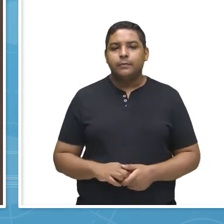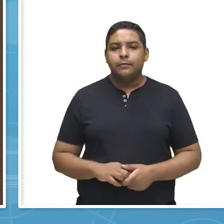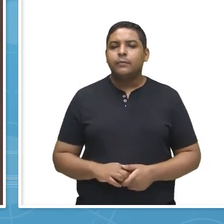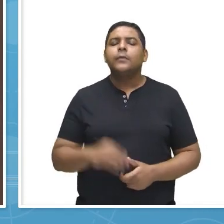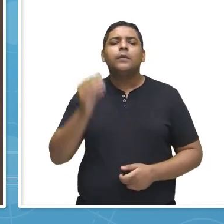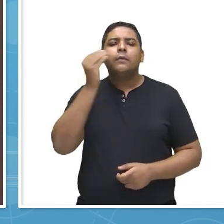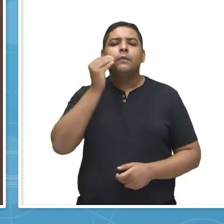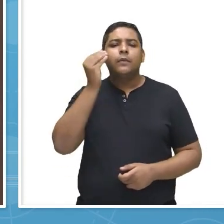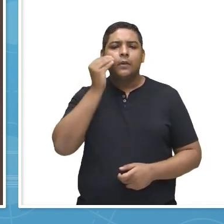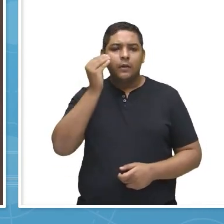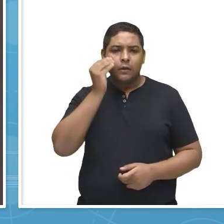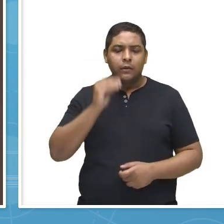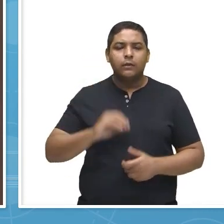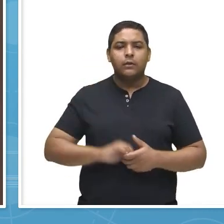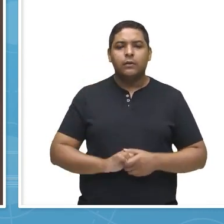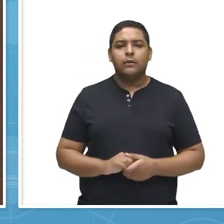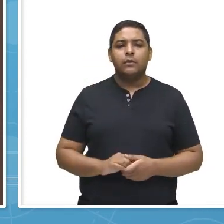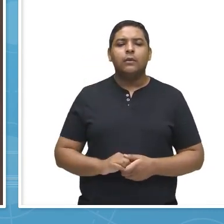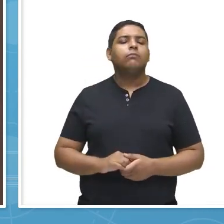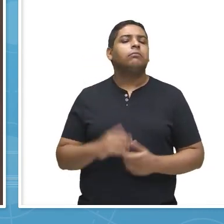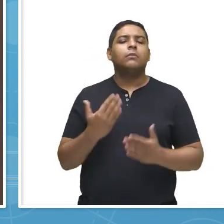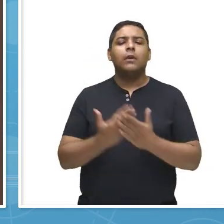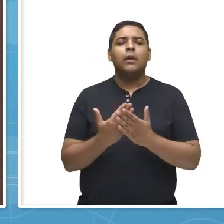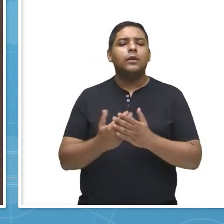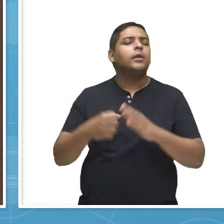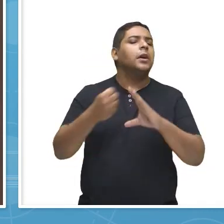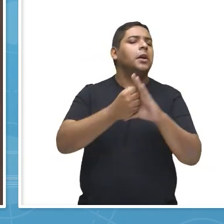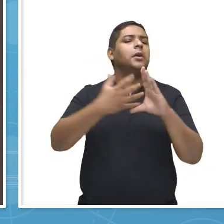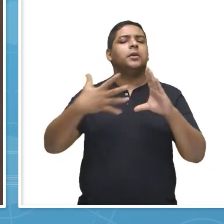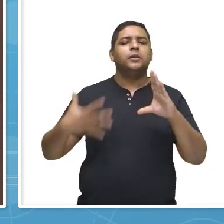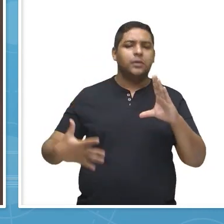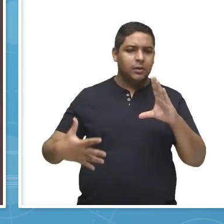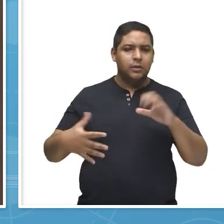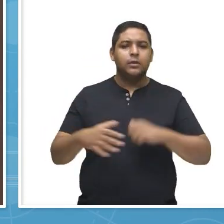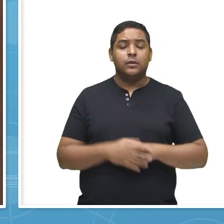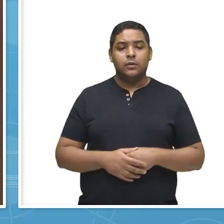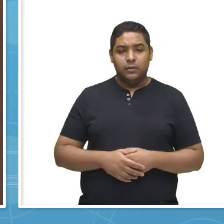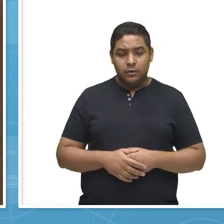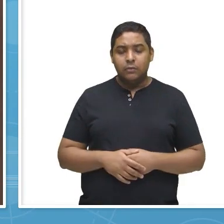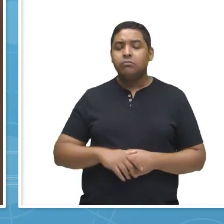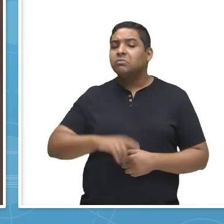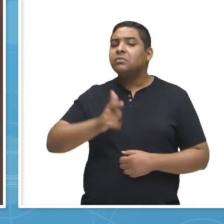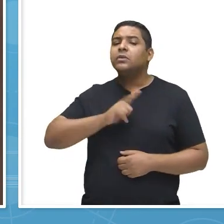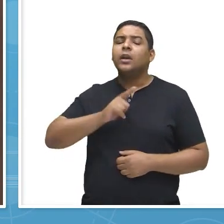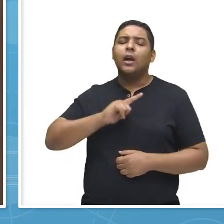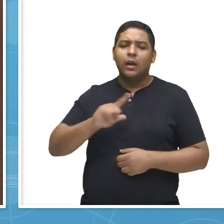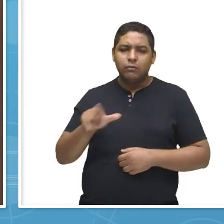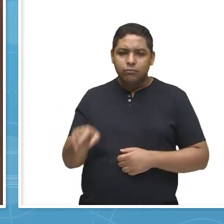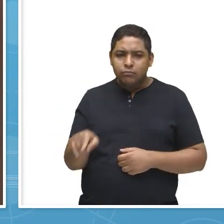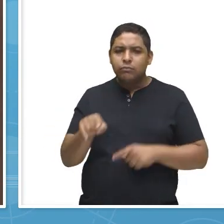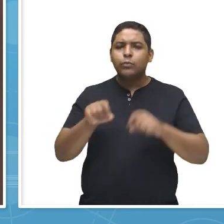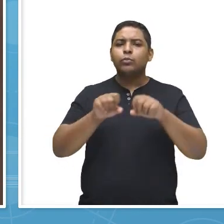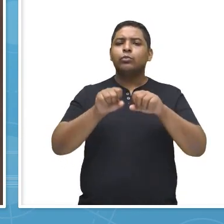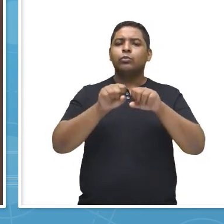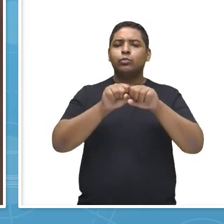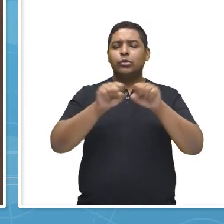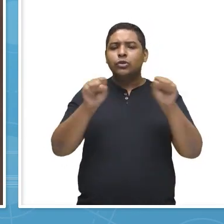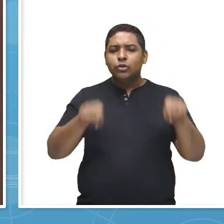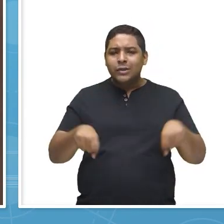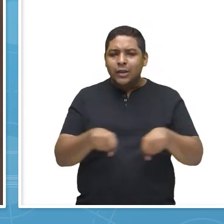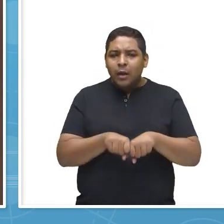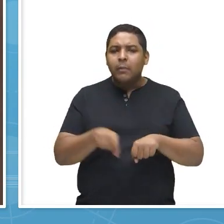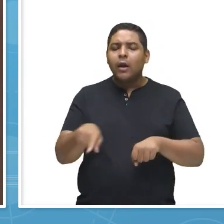no decorrer da aula de hoje características, né, do sistema capitalista, verificando as suas